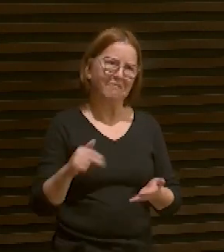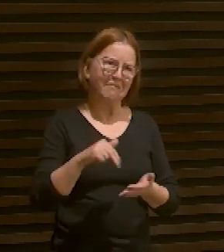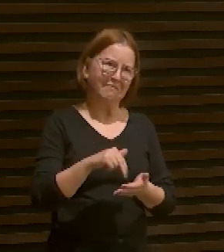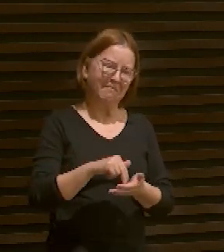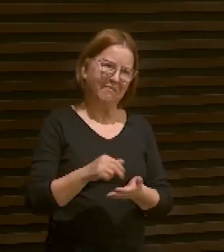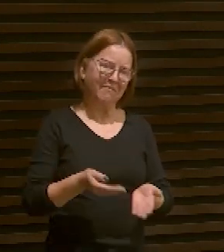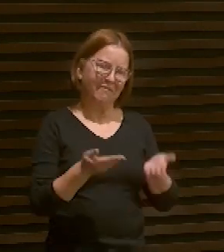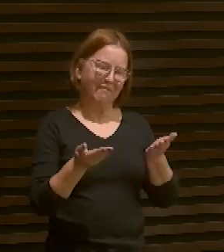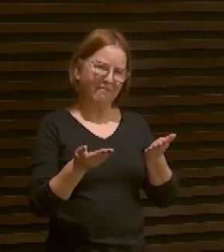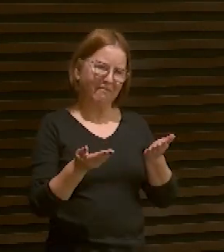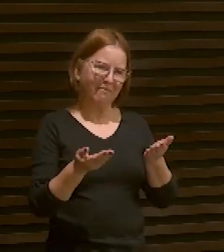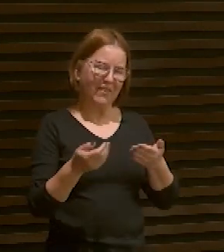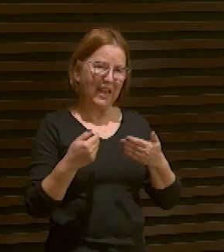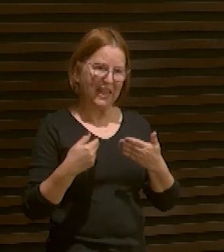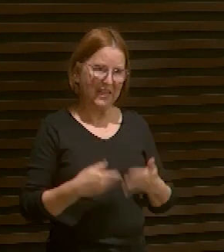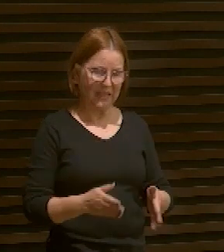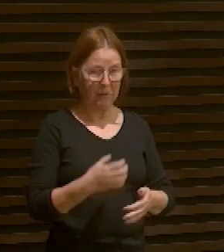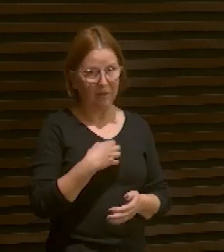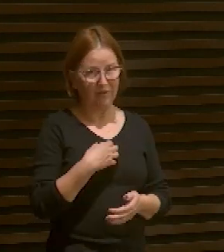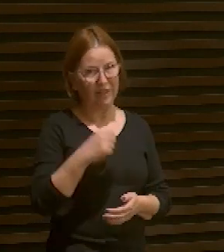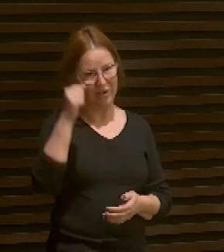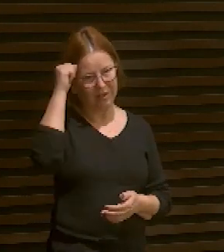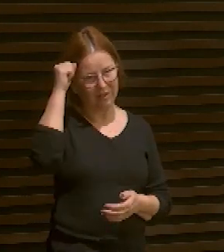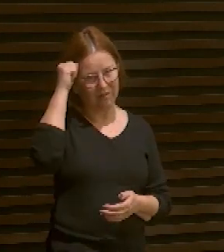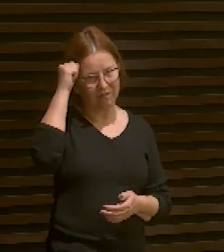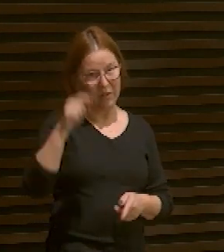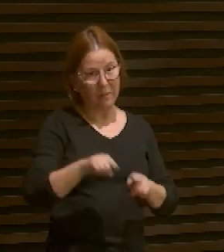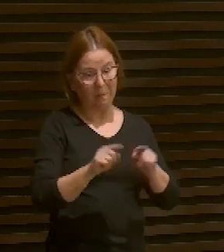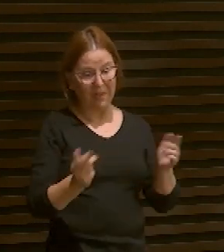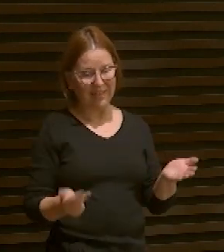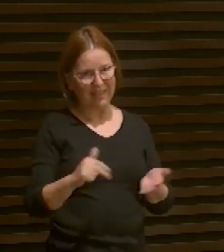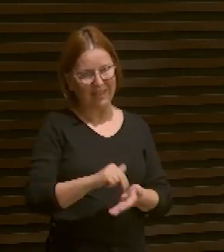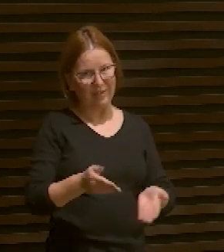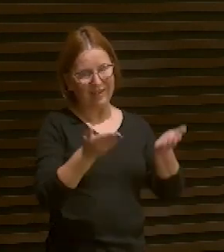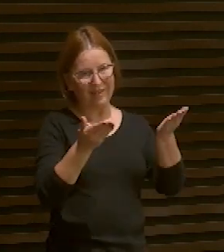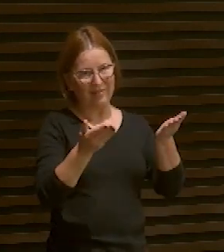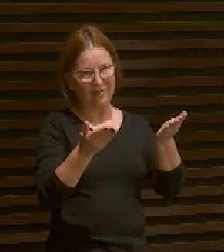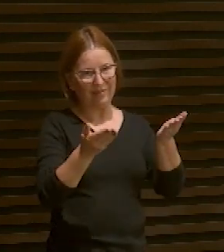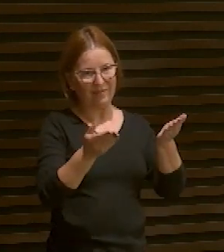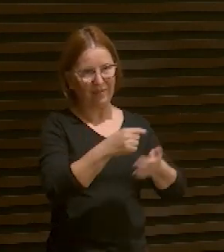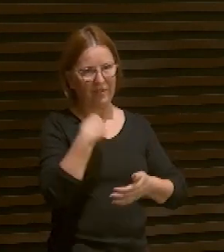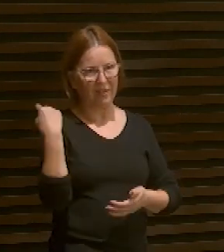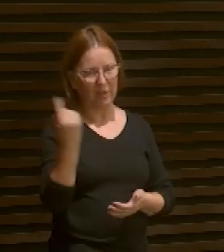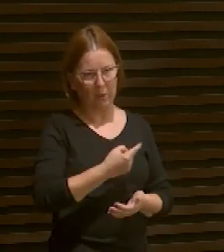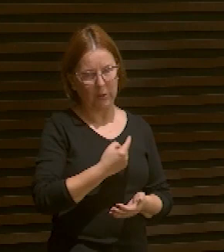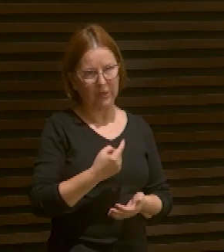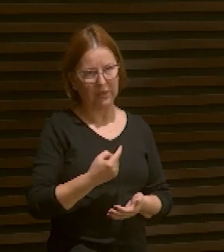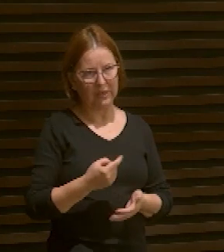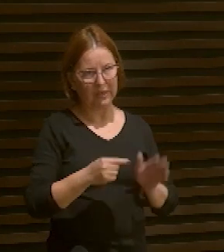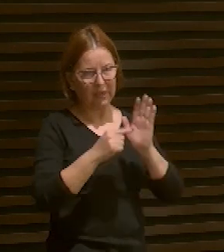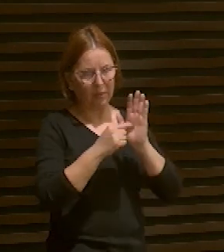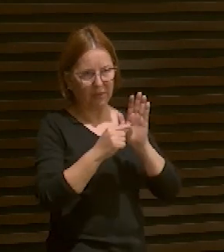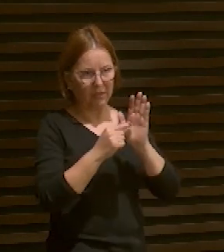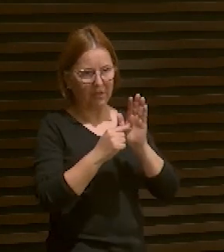Nós nascemos com a natureza de Adão, mas na ressurreição, nós, na representação de